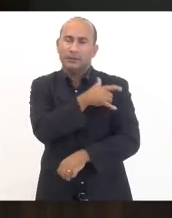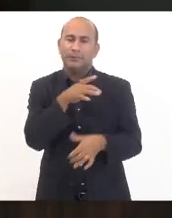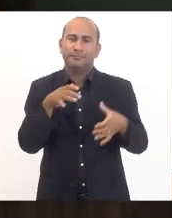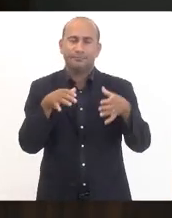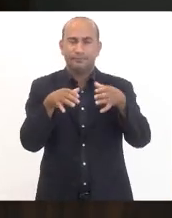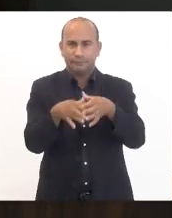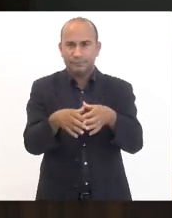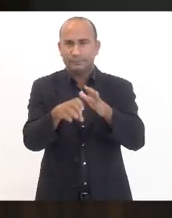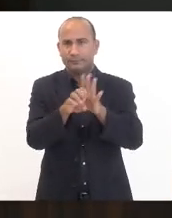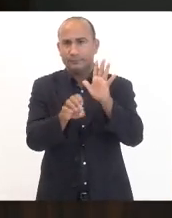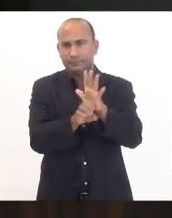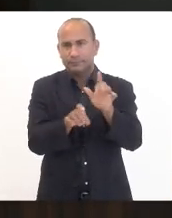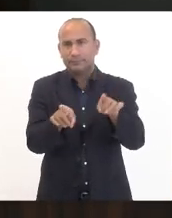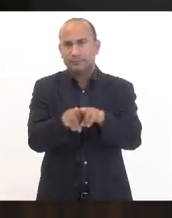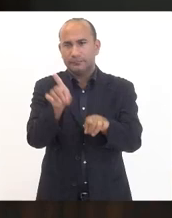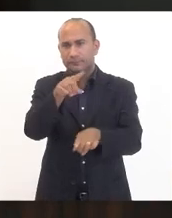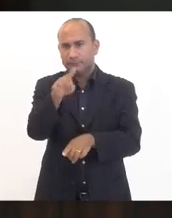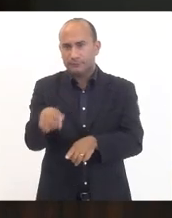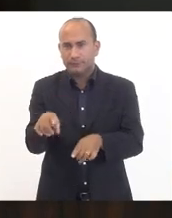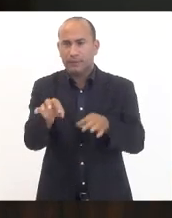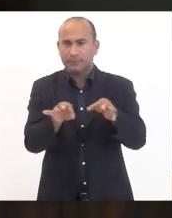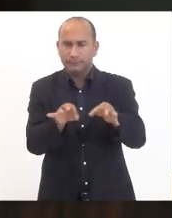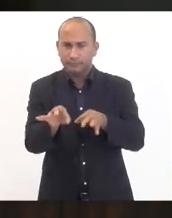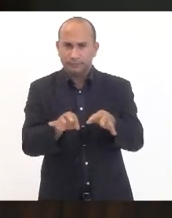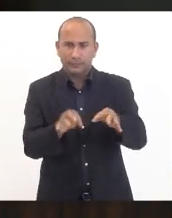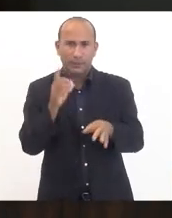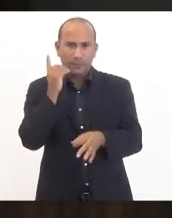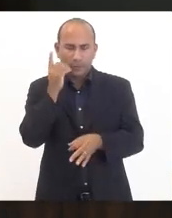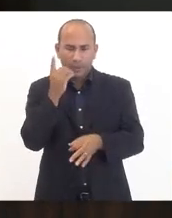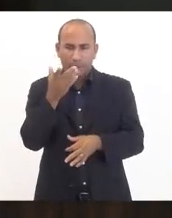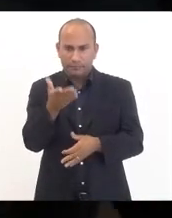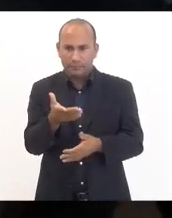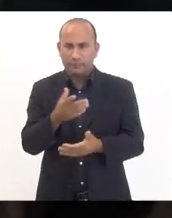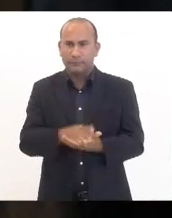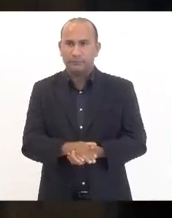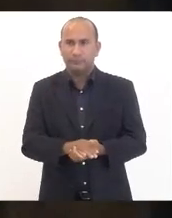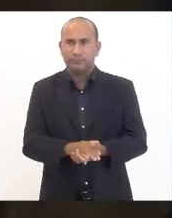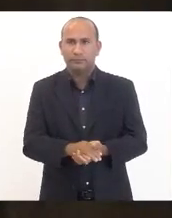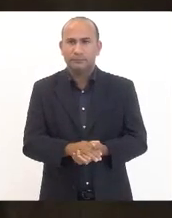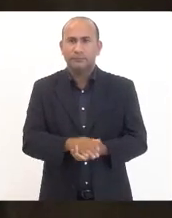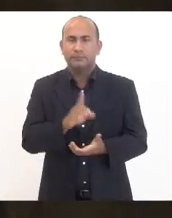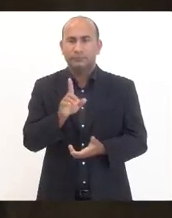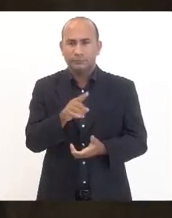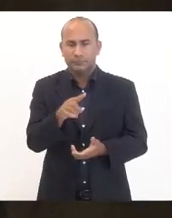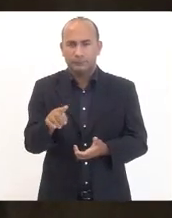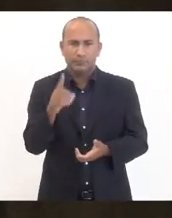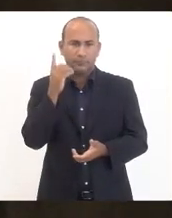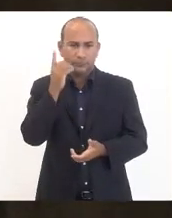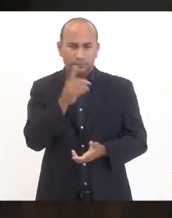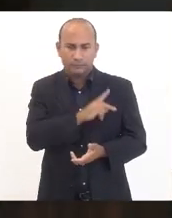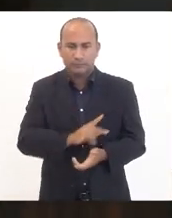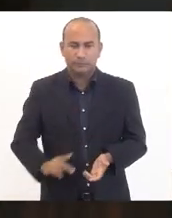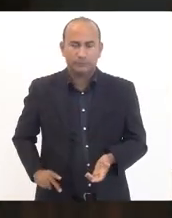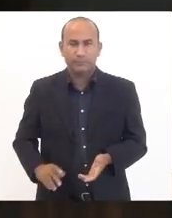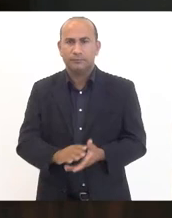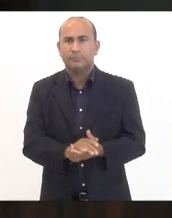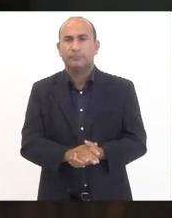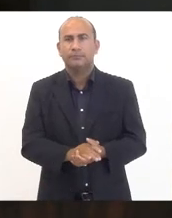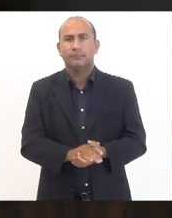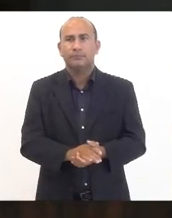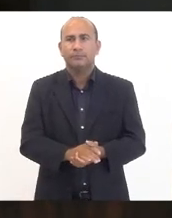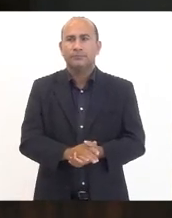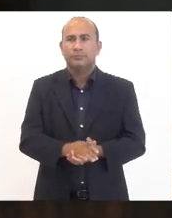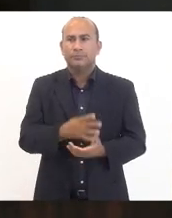Emendas Condicionais e Vetos. Para emitir parecer, deputado Rosenberg Reis. Pela rejeição, senhor presidente. 43º